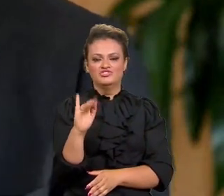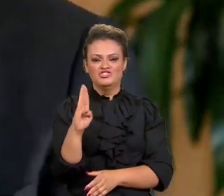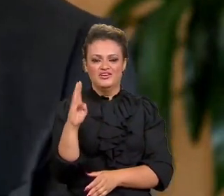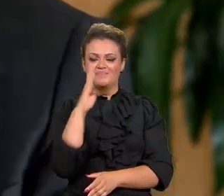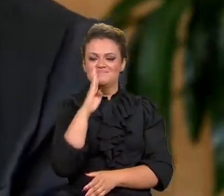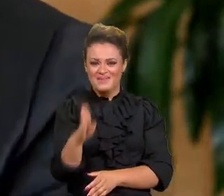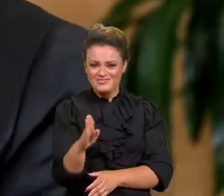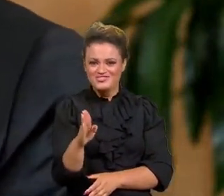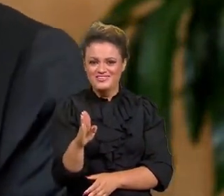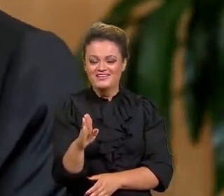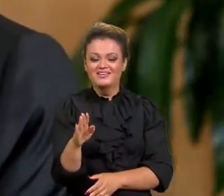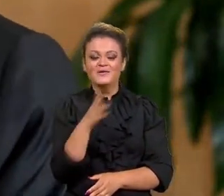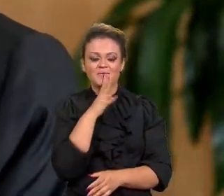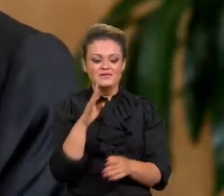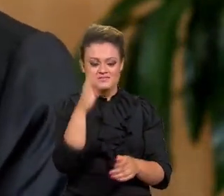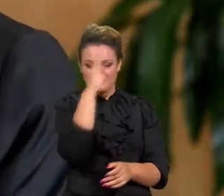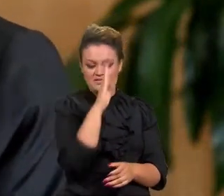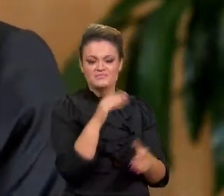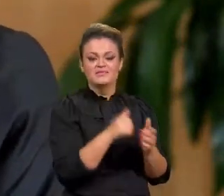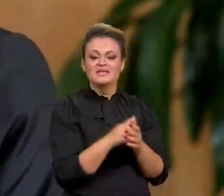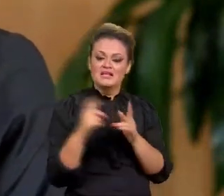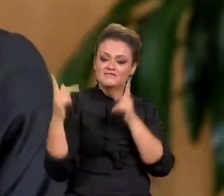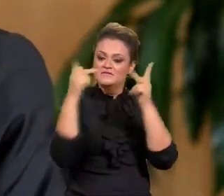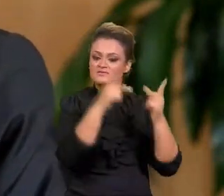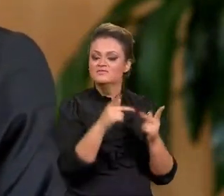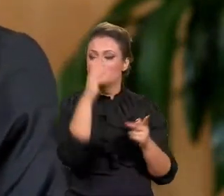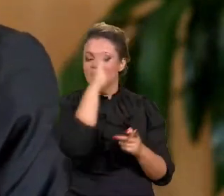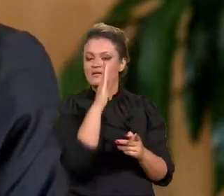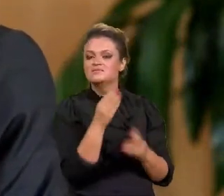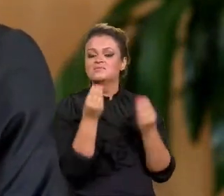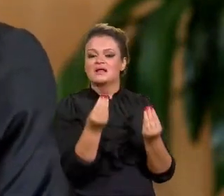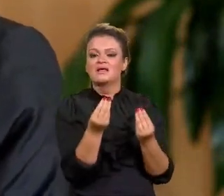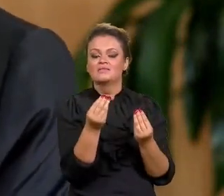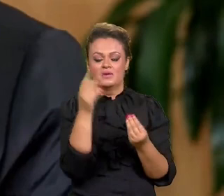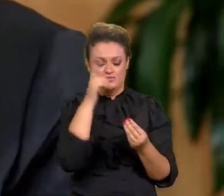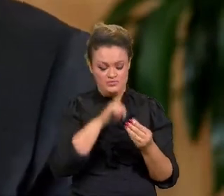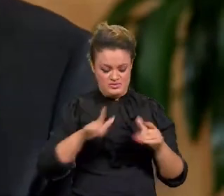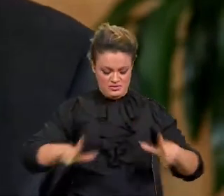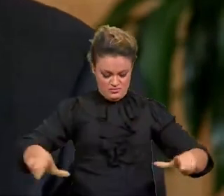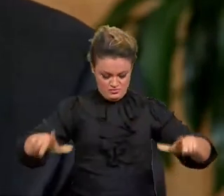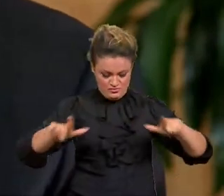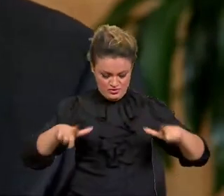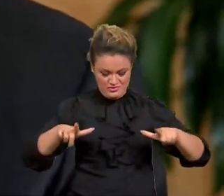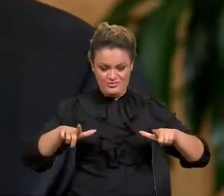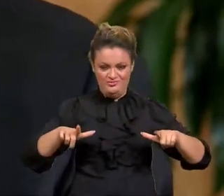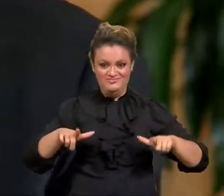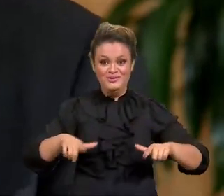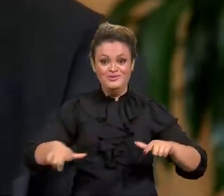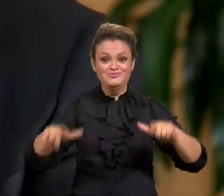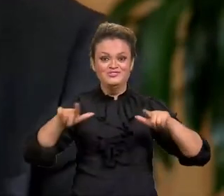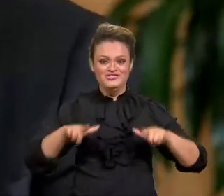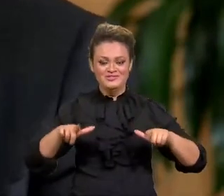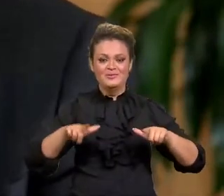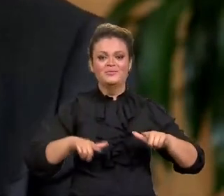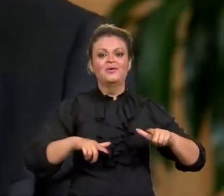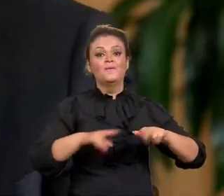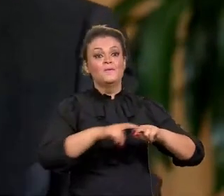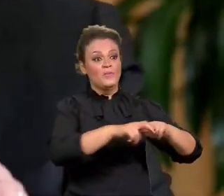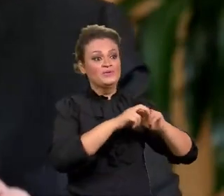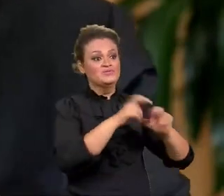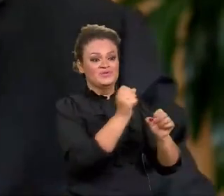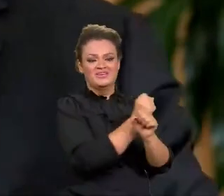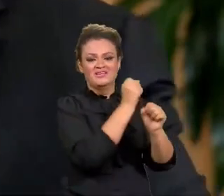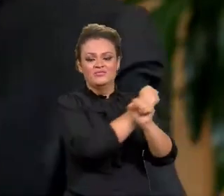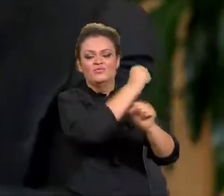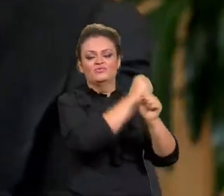ao Brasil para receber um título doutor honoris causa. Por isso que foi criada a Universidade do Brasil. A gente não tinha